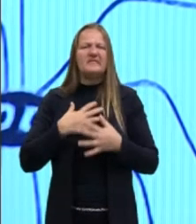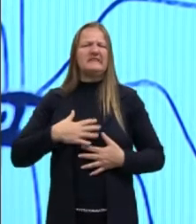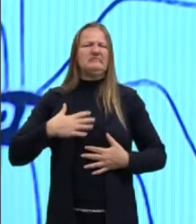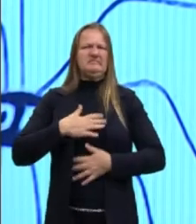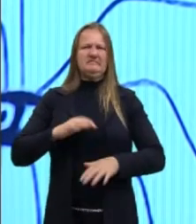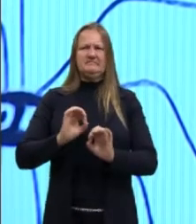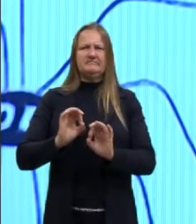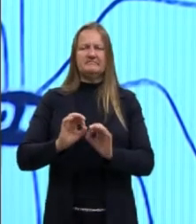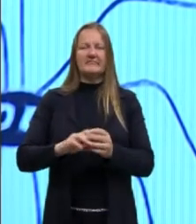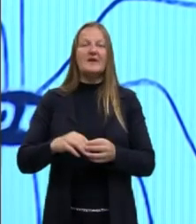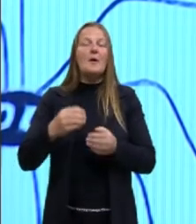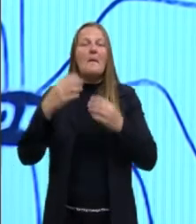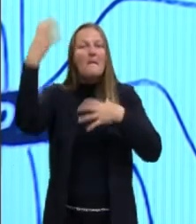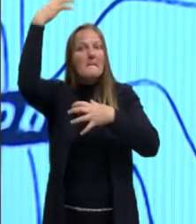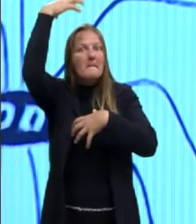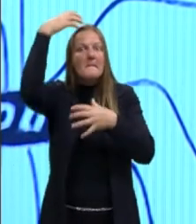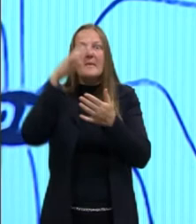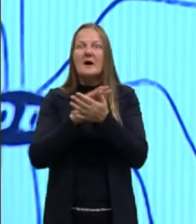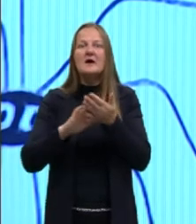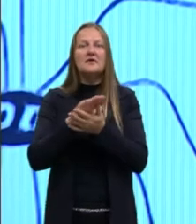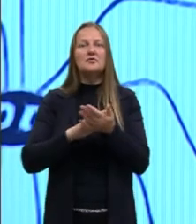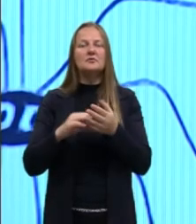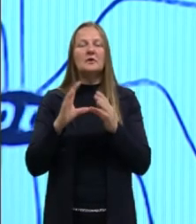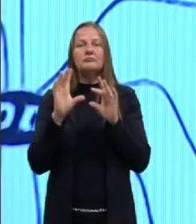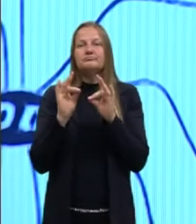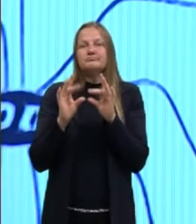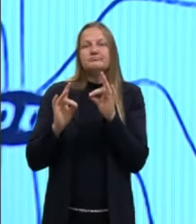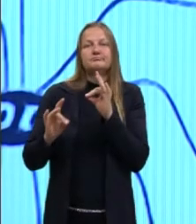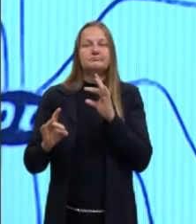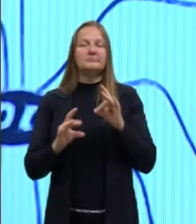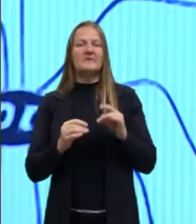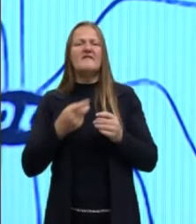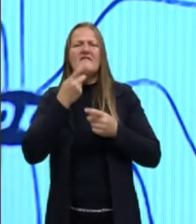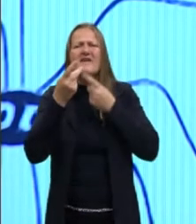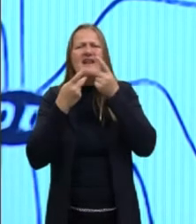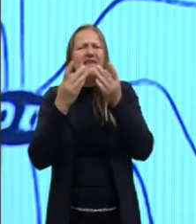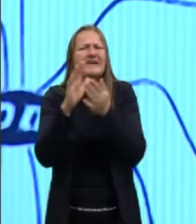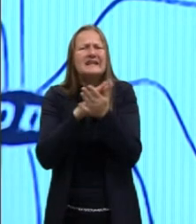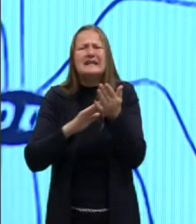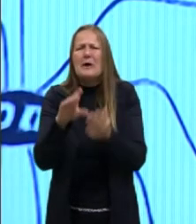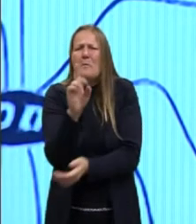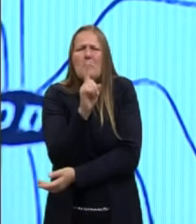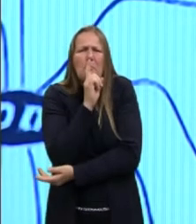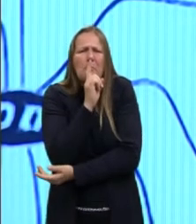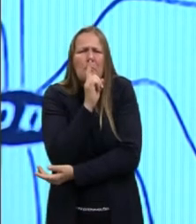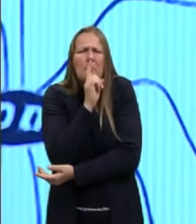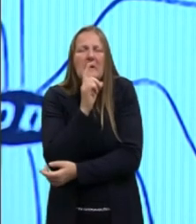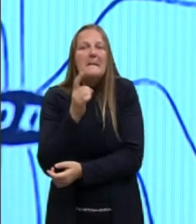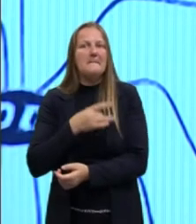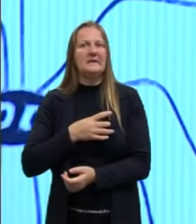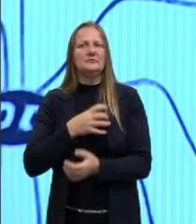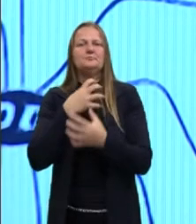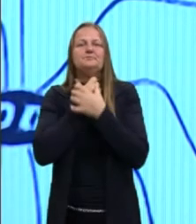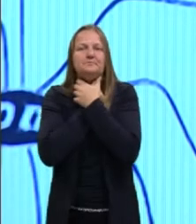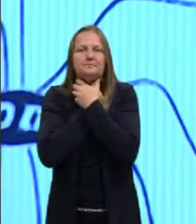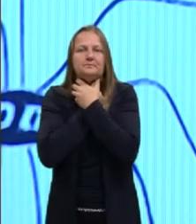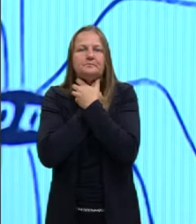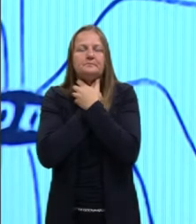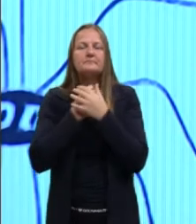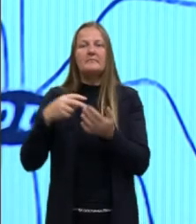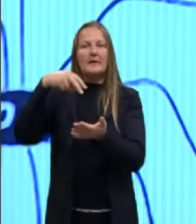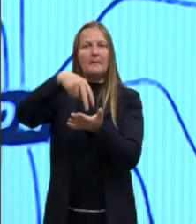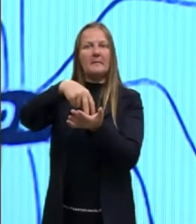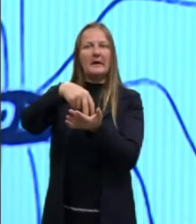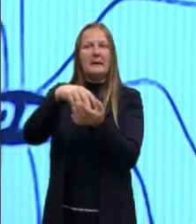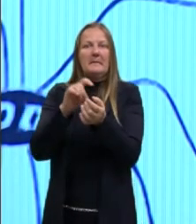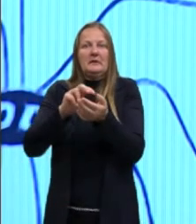não tomava banho para não descolar não falava nada para não engasgar não ficava em pé